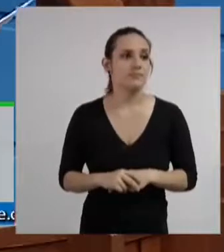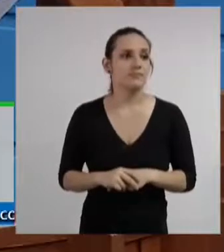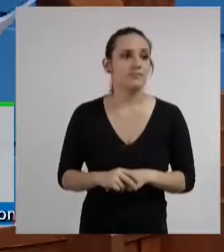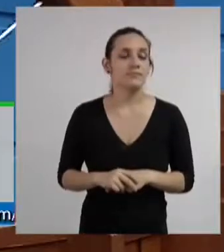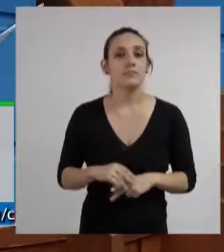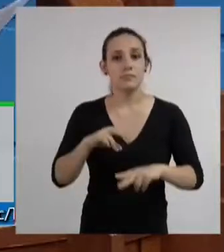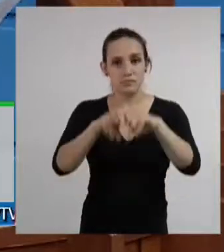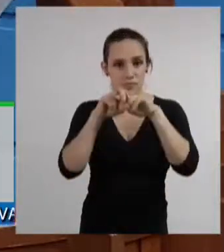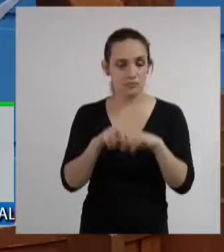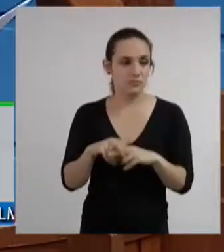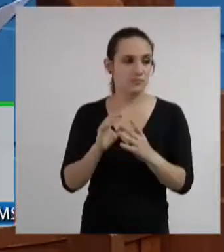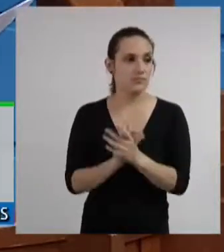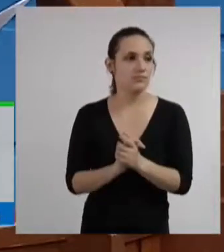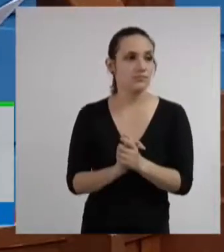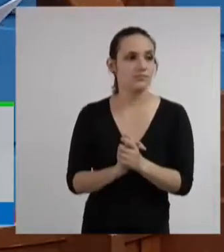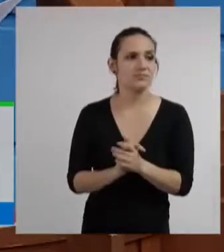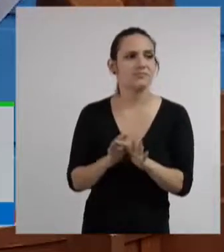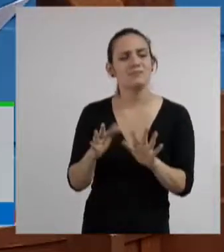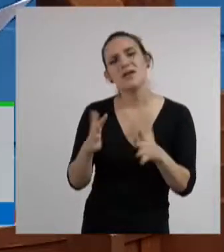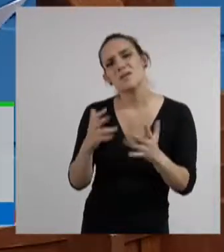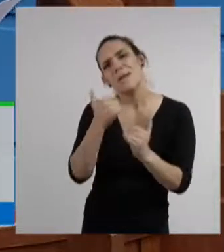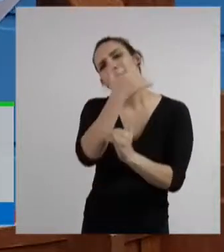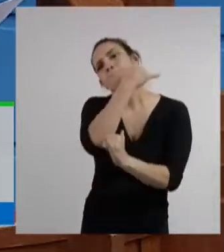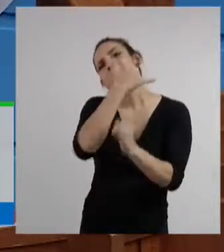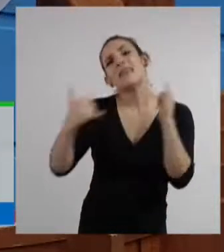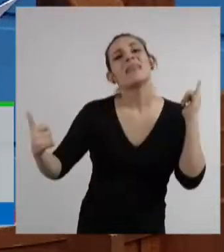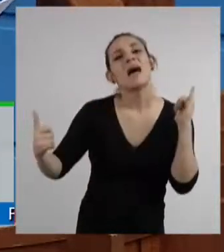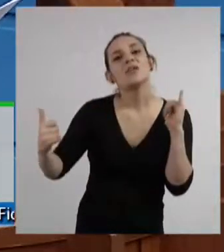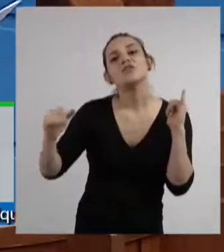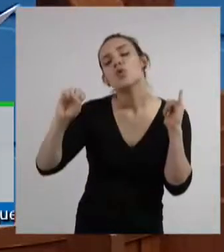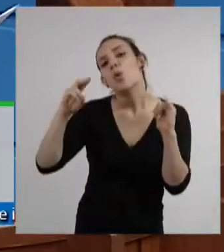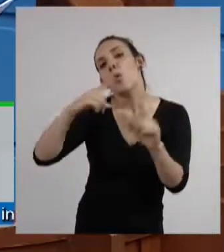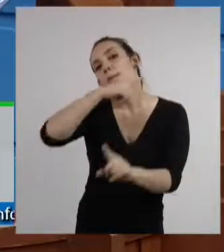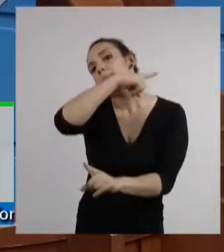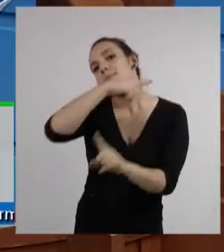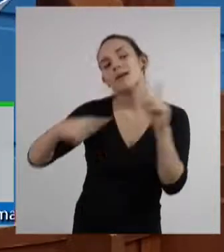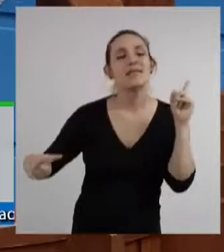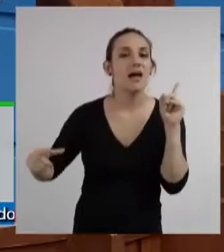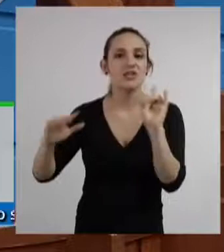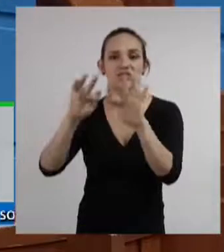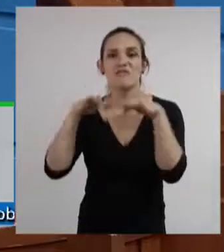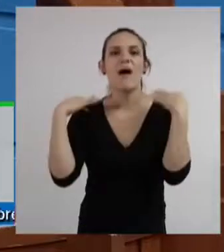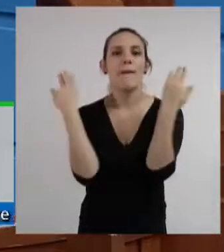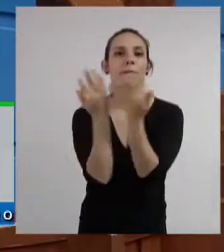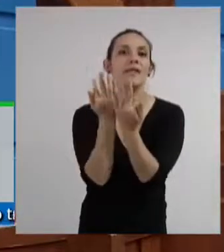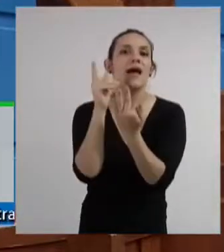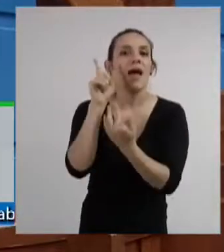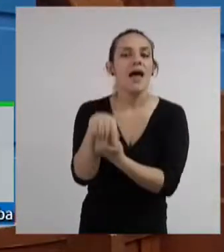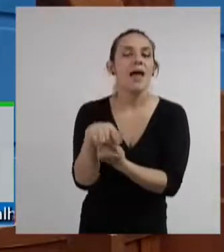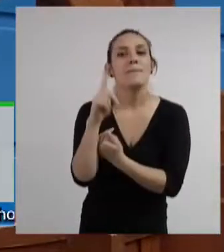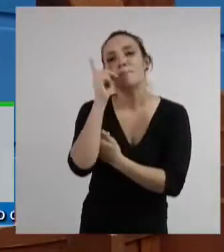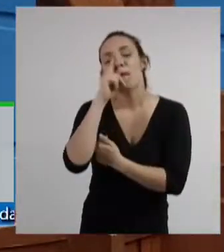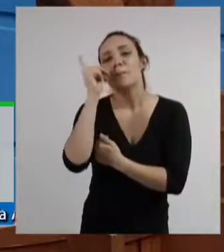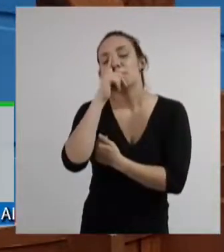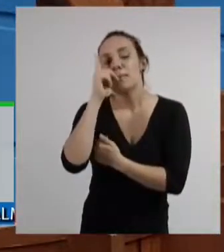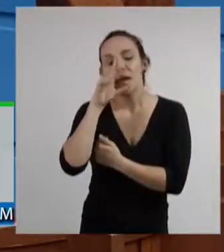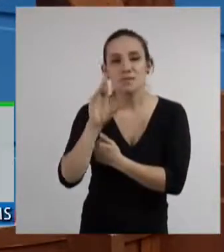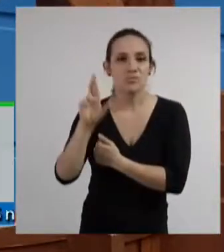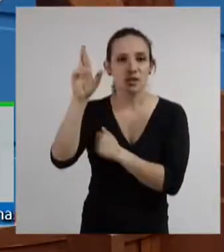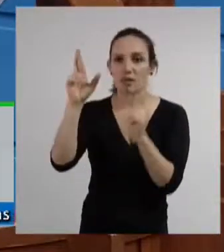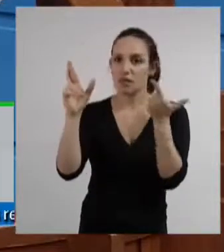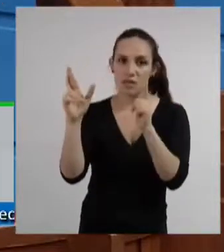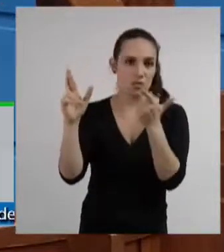da metade das famílias chefiadas por mulheres, né, com crianças